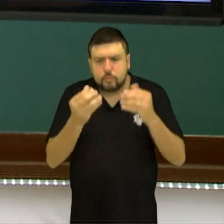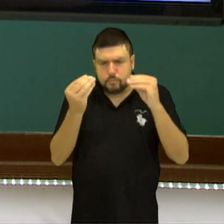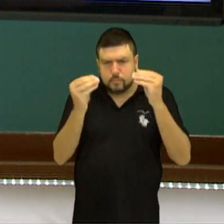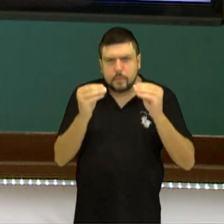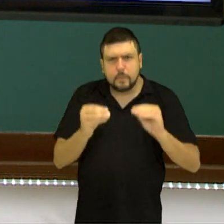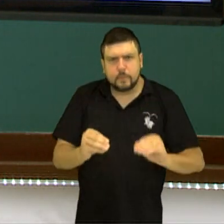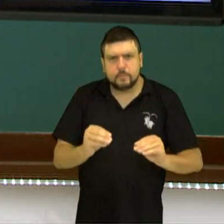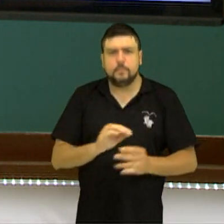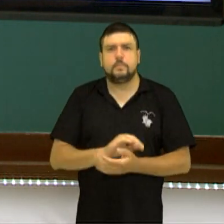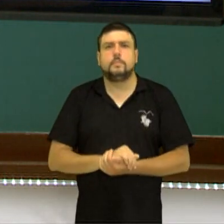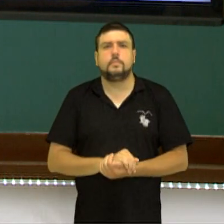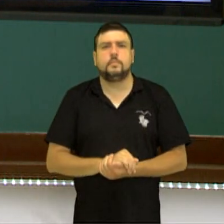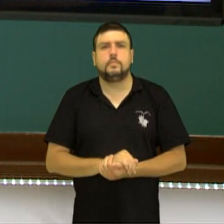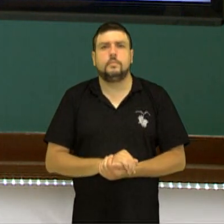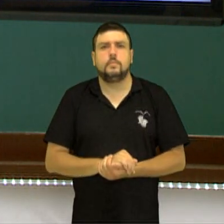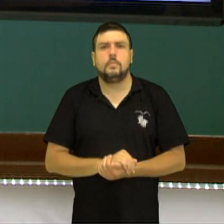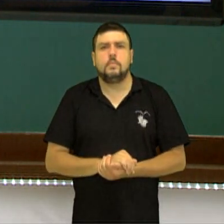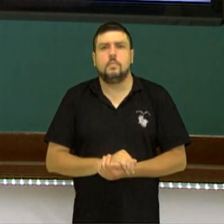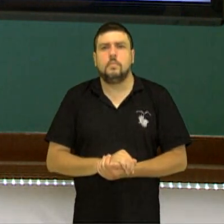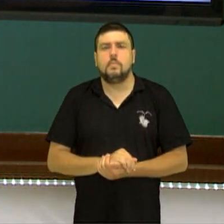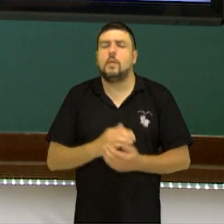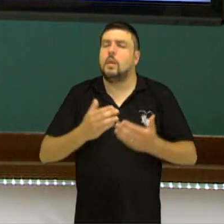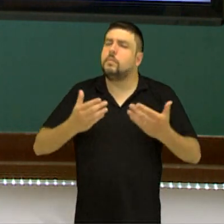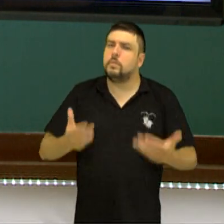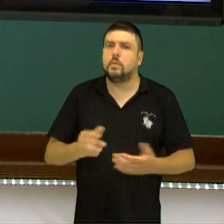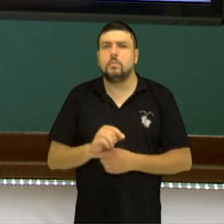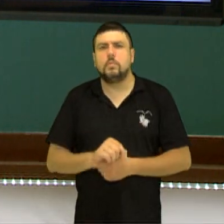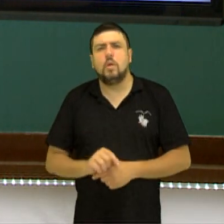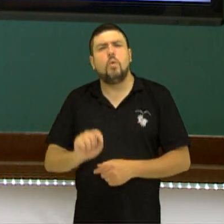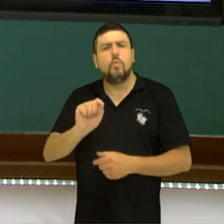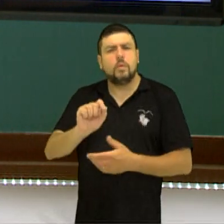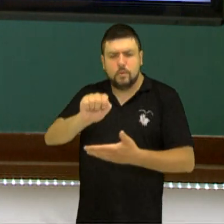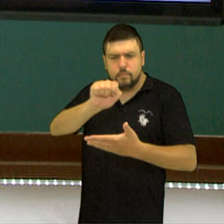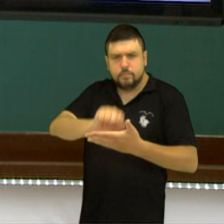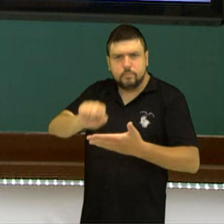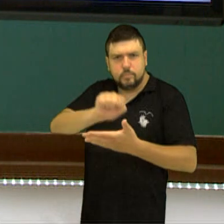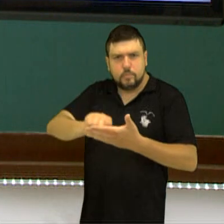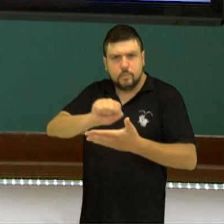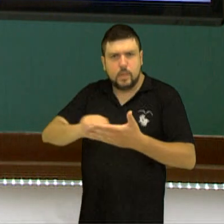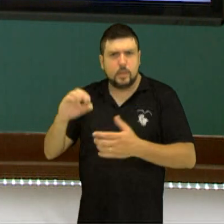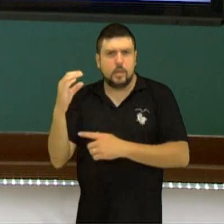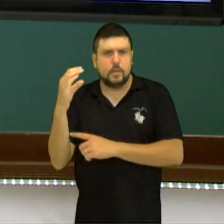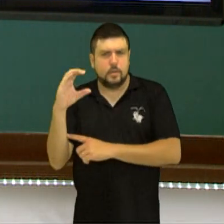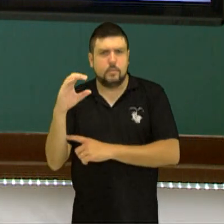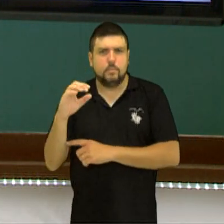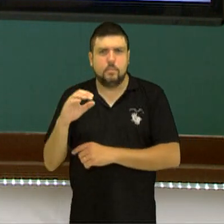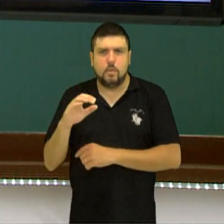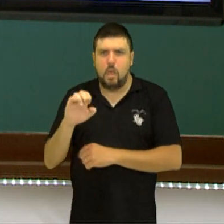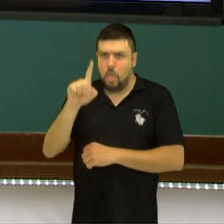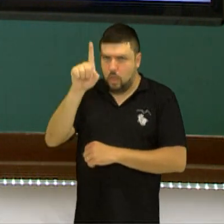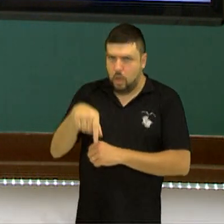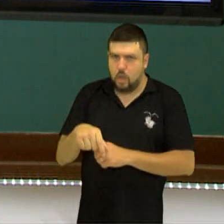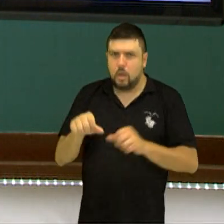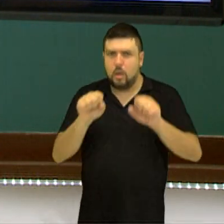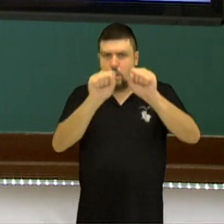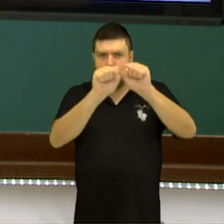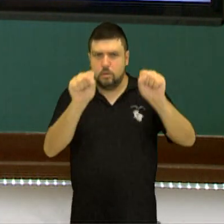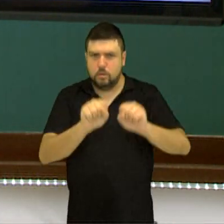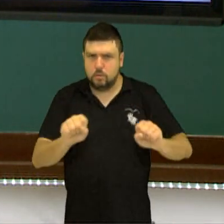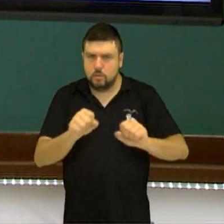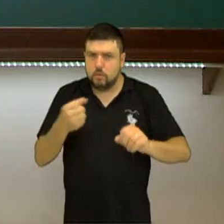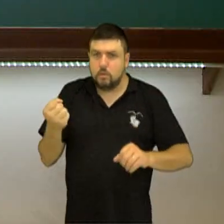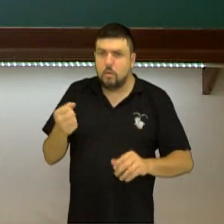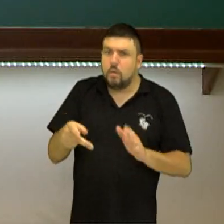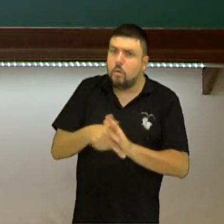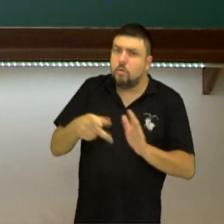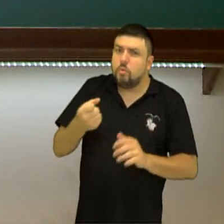sistema numérico. Você pode usar em qualquer sistema numérico. Porém, o sistema numérico que nós usamos no dia a dia é o decimal.